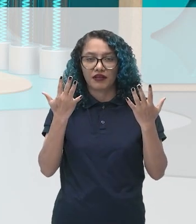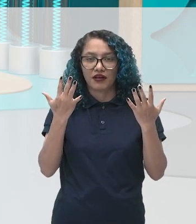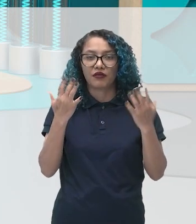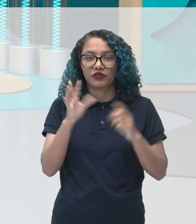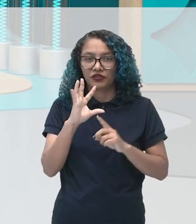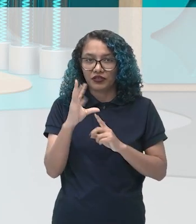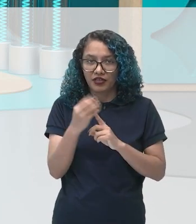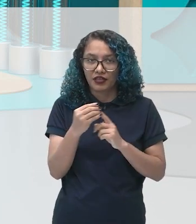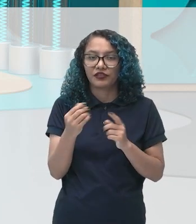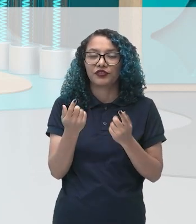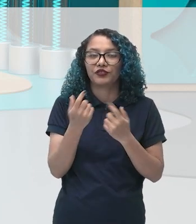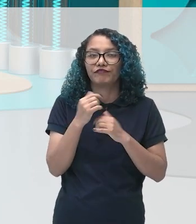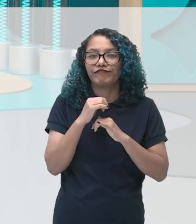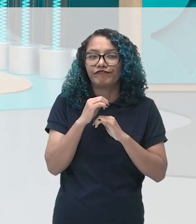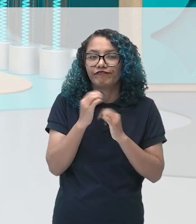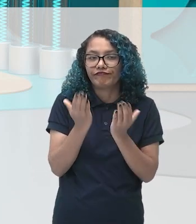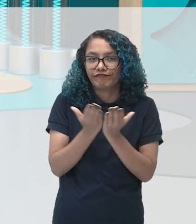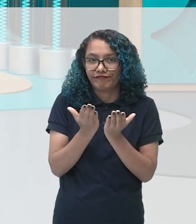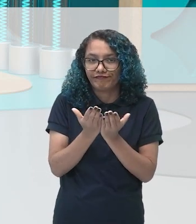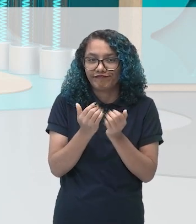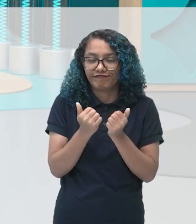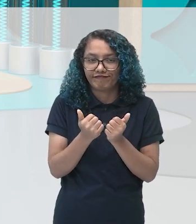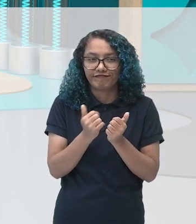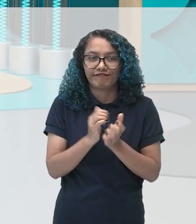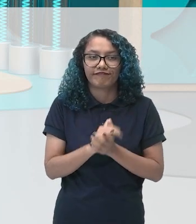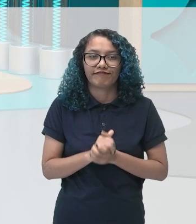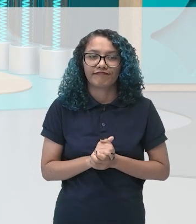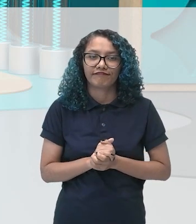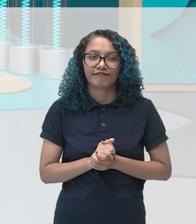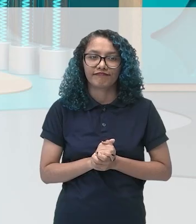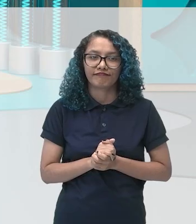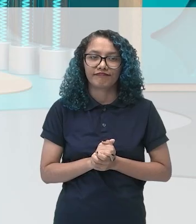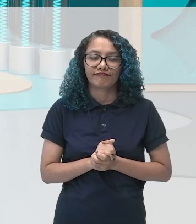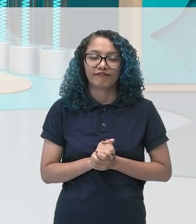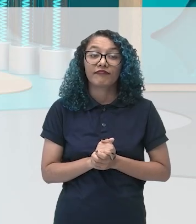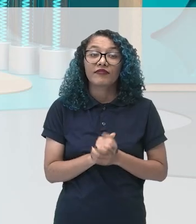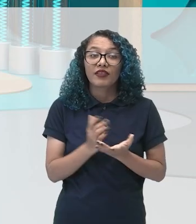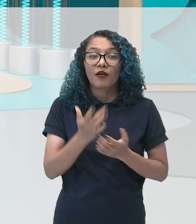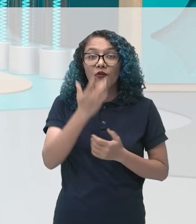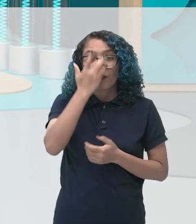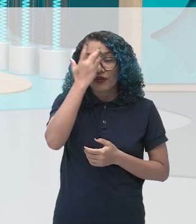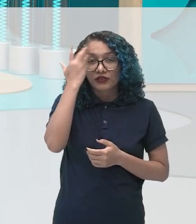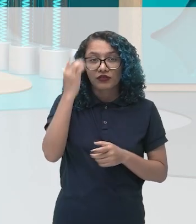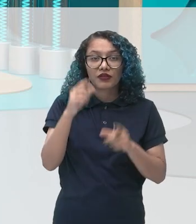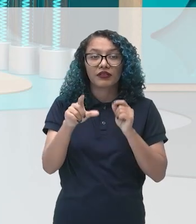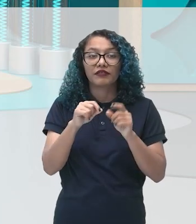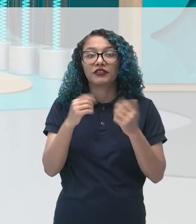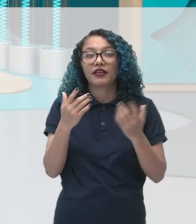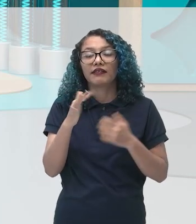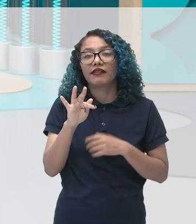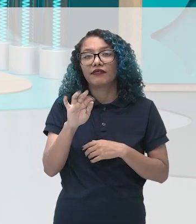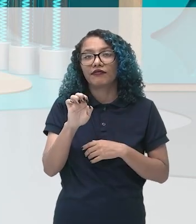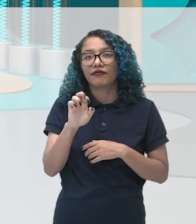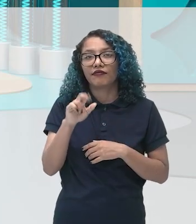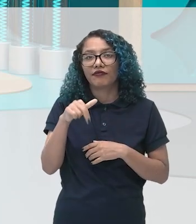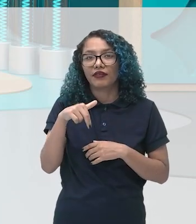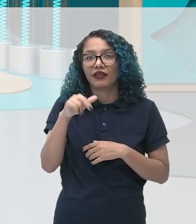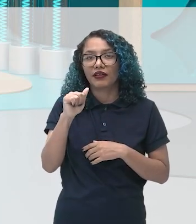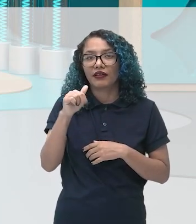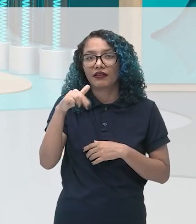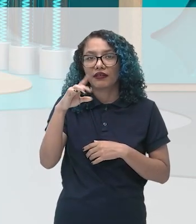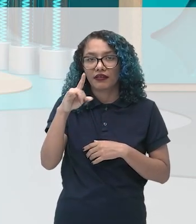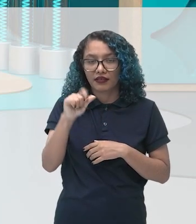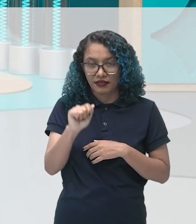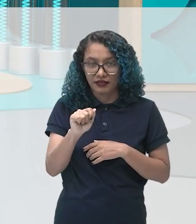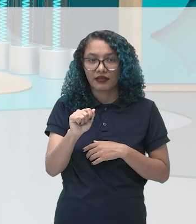Artes Gospel, na verdade. Então, o entrevistado selecionado foi Fernanda Gurgel. Este é o nome dela. Nanda é o